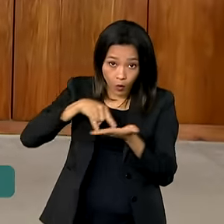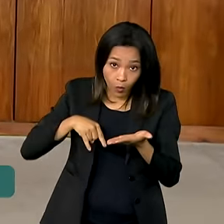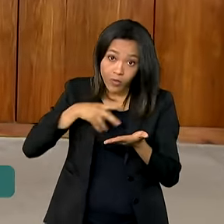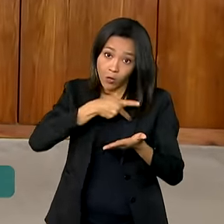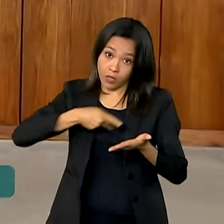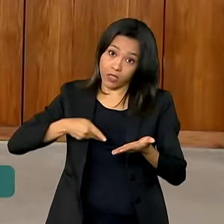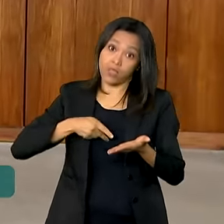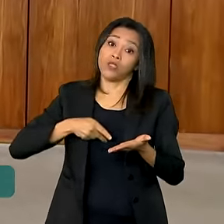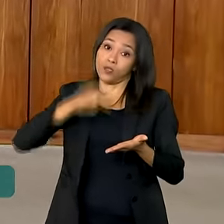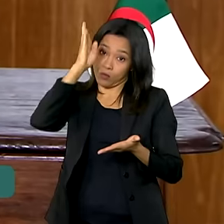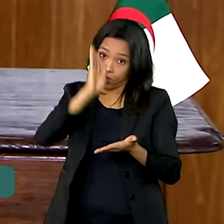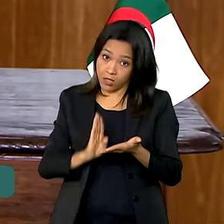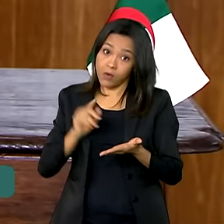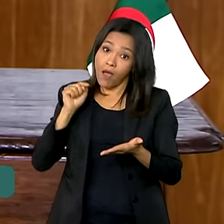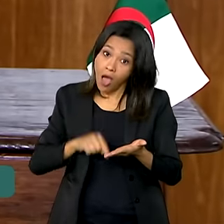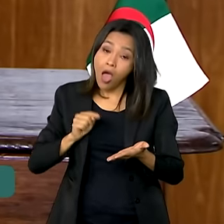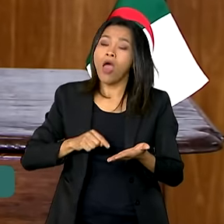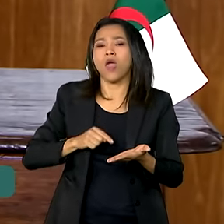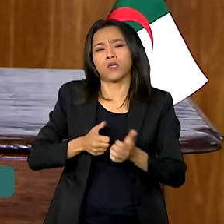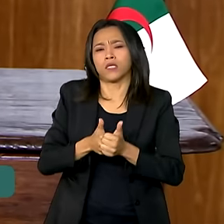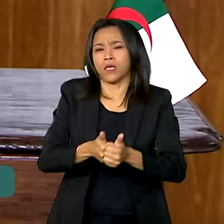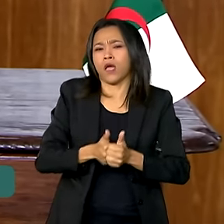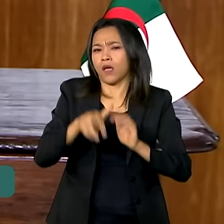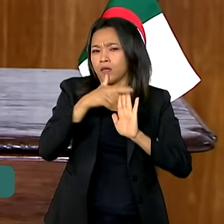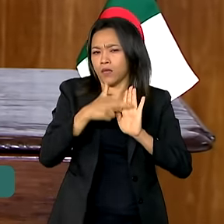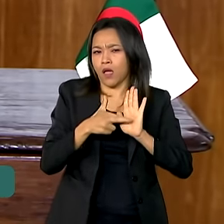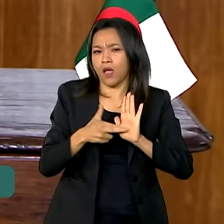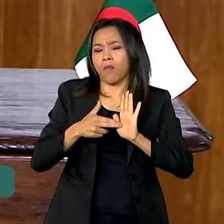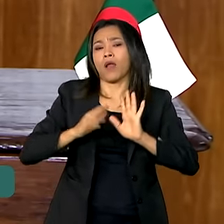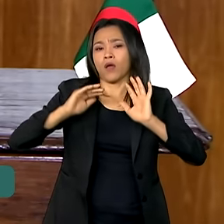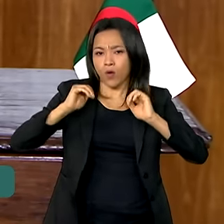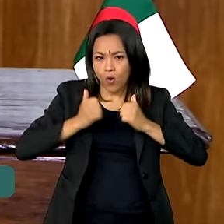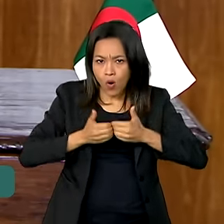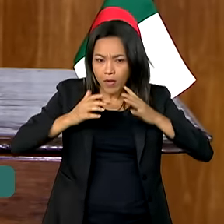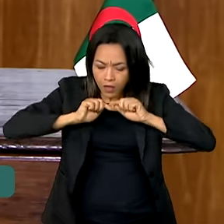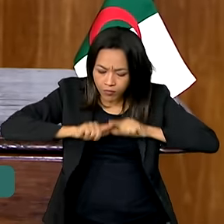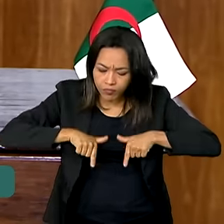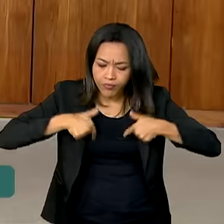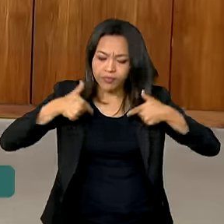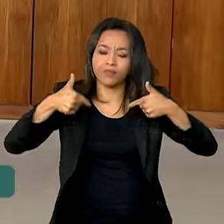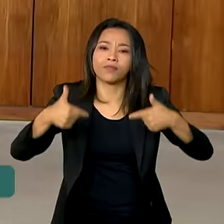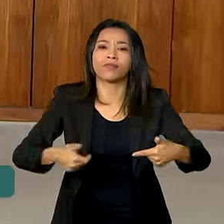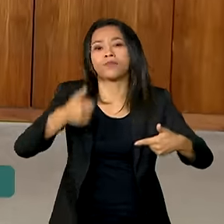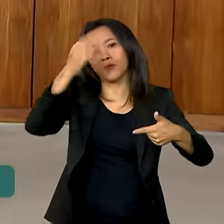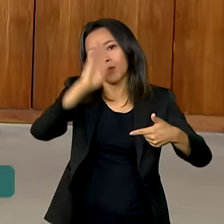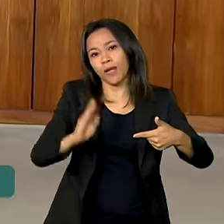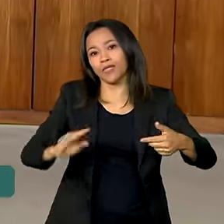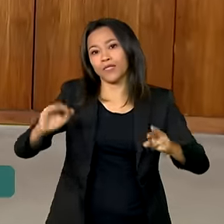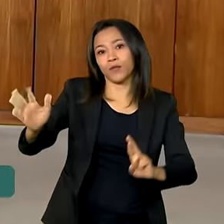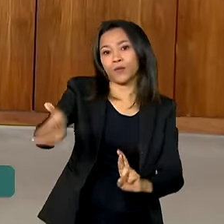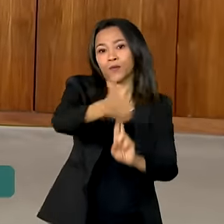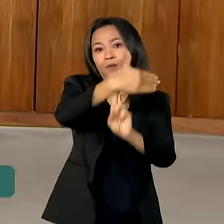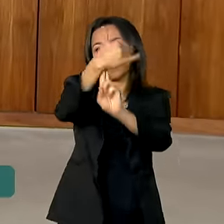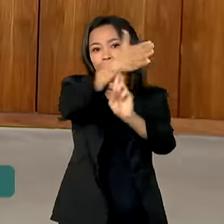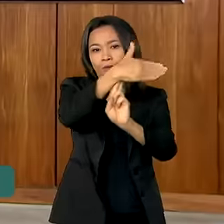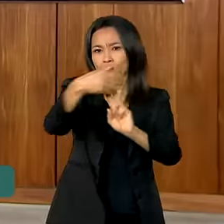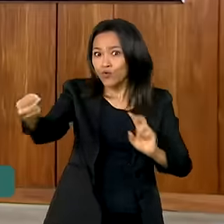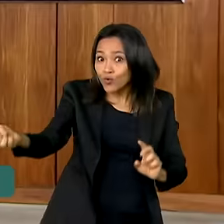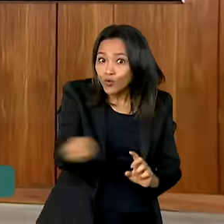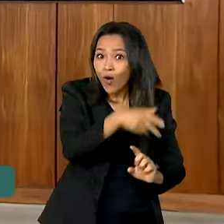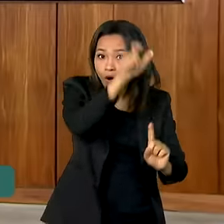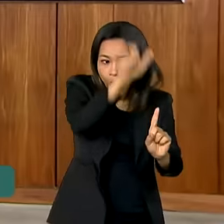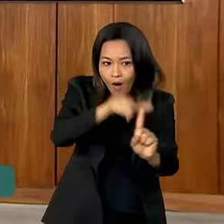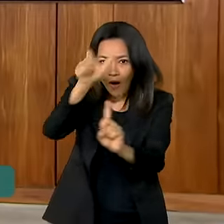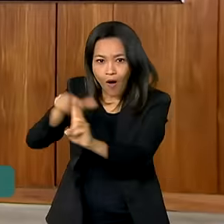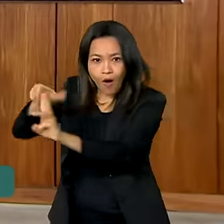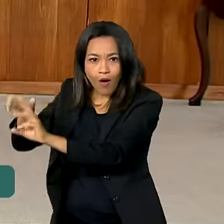presidente da República é uma formalidade para dar início à atuação de um embaixador no Brasil. Entre os novos